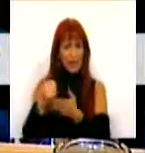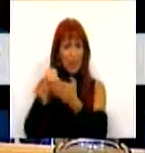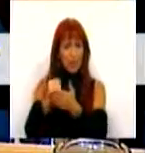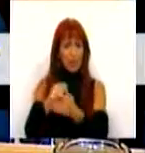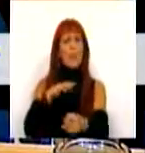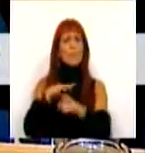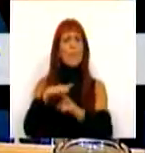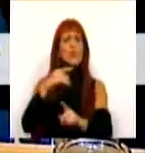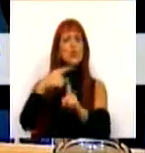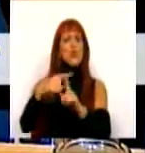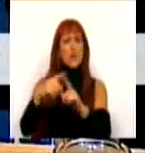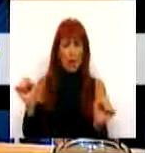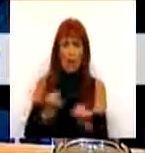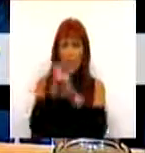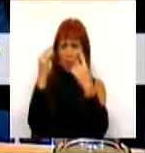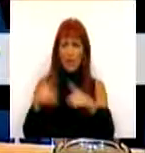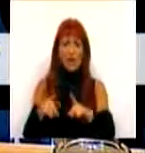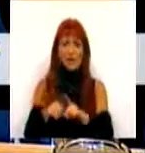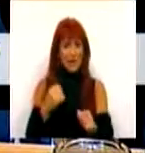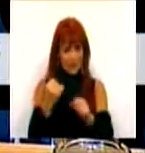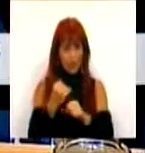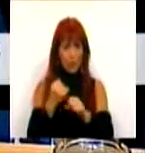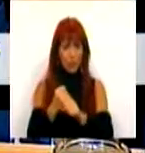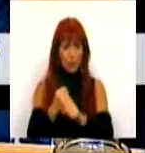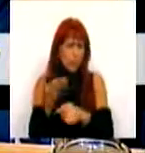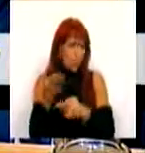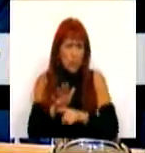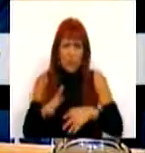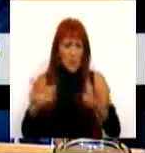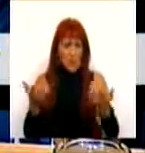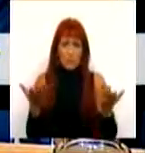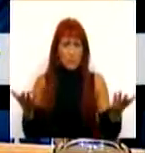tem um impacto positivo, evidentemente, na atividade, por exemplo,